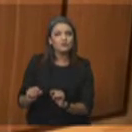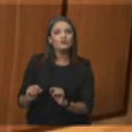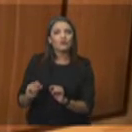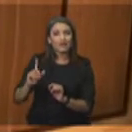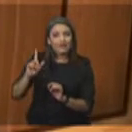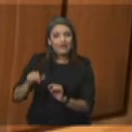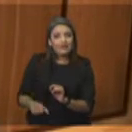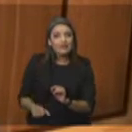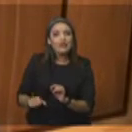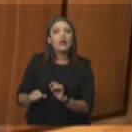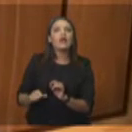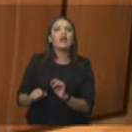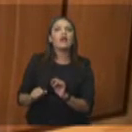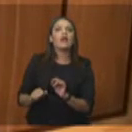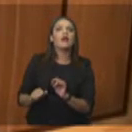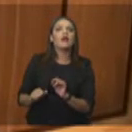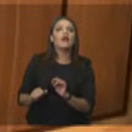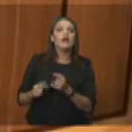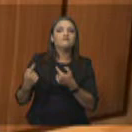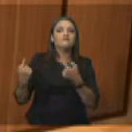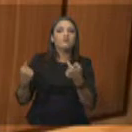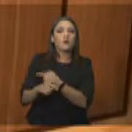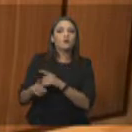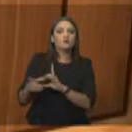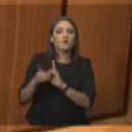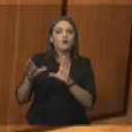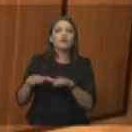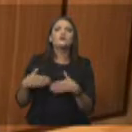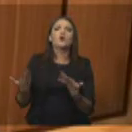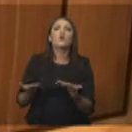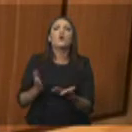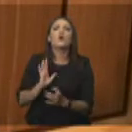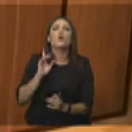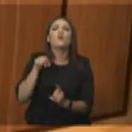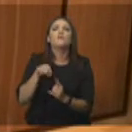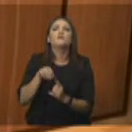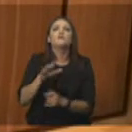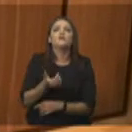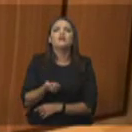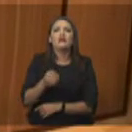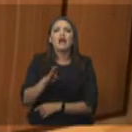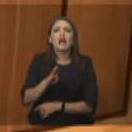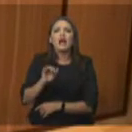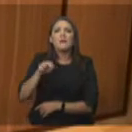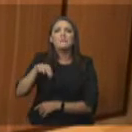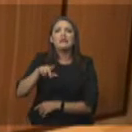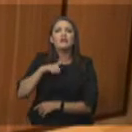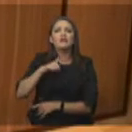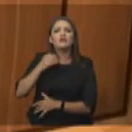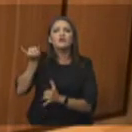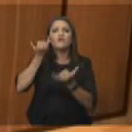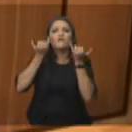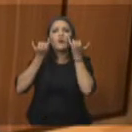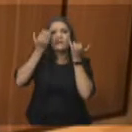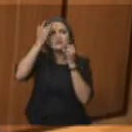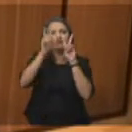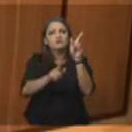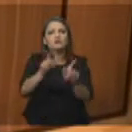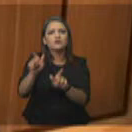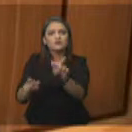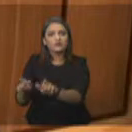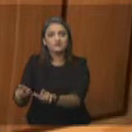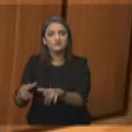antidemocrática. Qual seria a consequência lógica de um órgão de inteligência ter acesso a um fluxo indiscriminado de dados do cidadão?